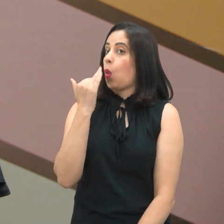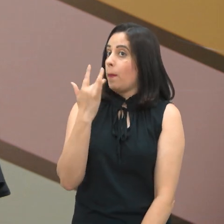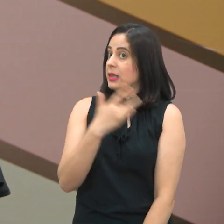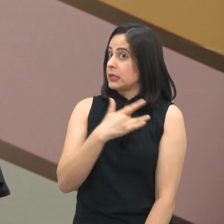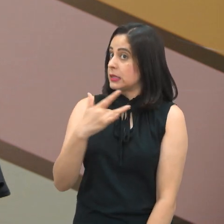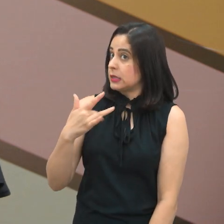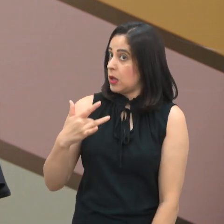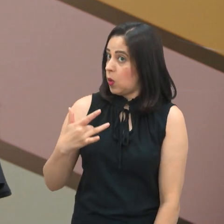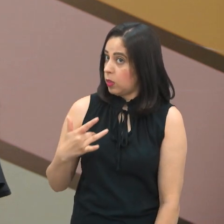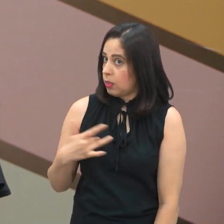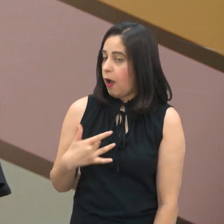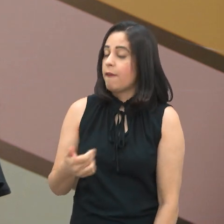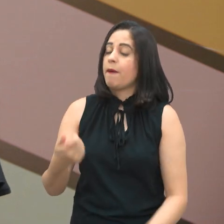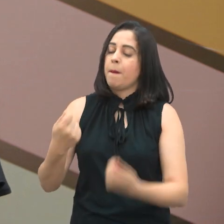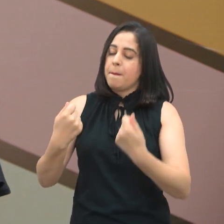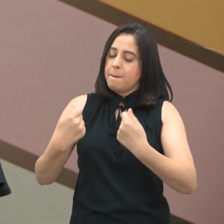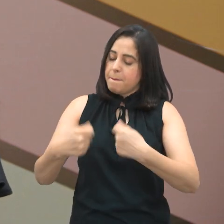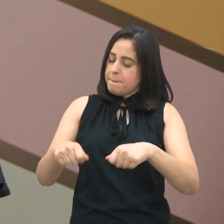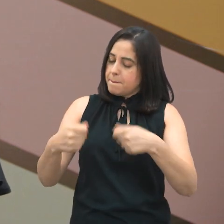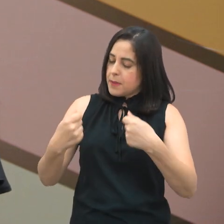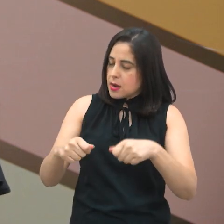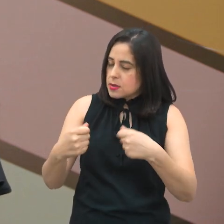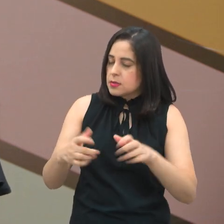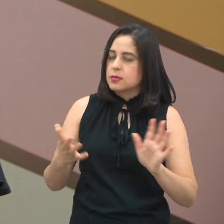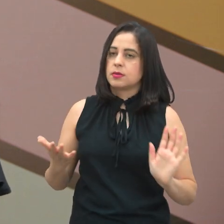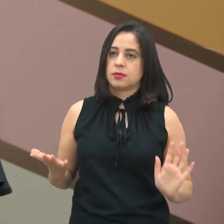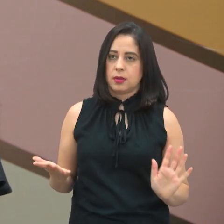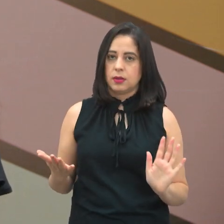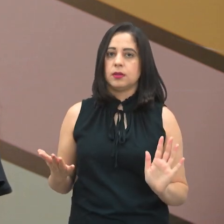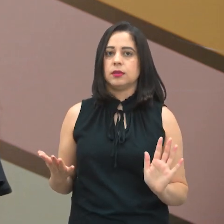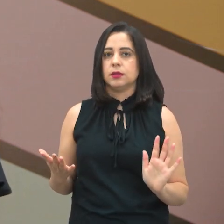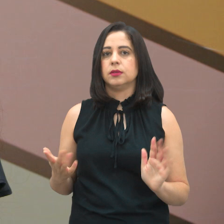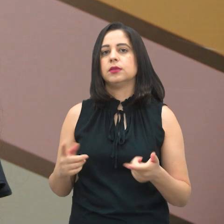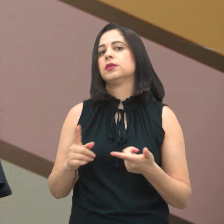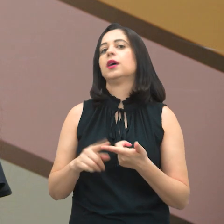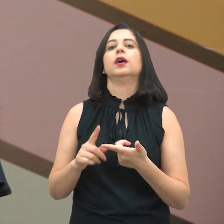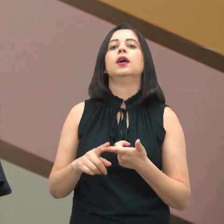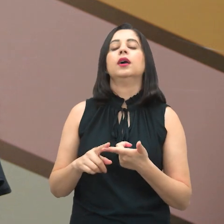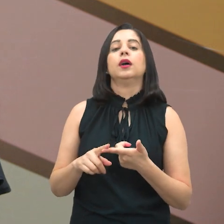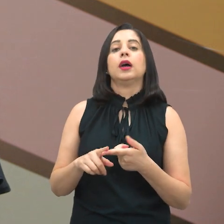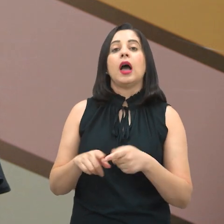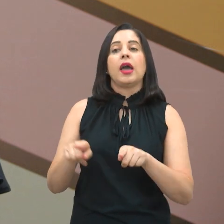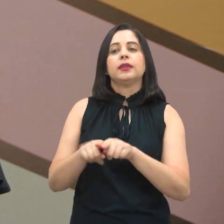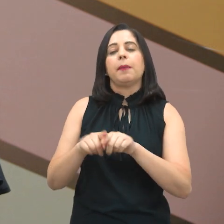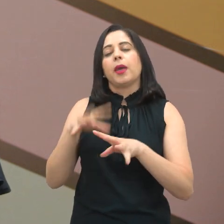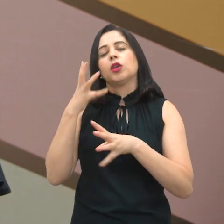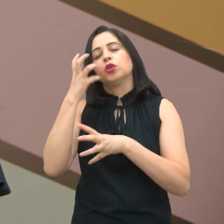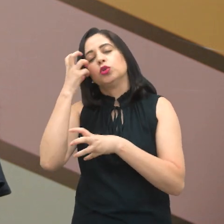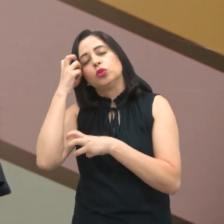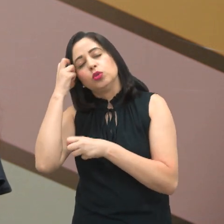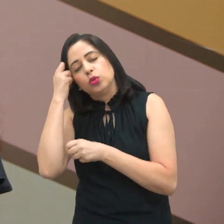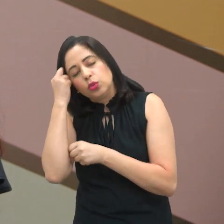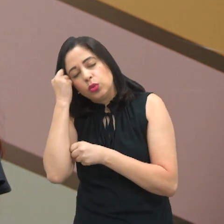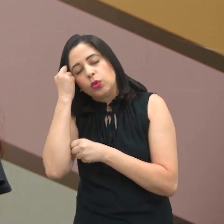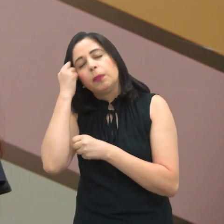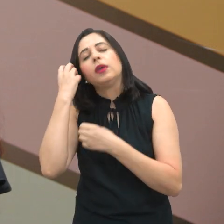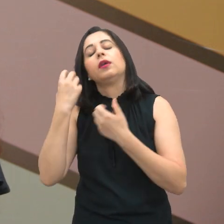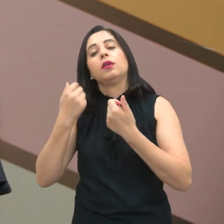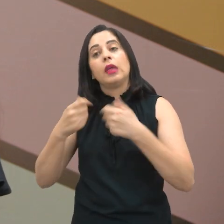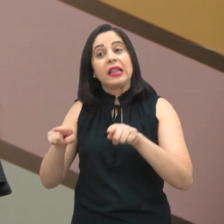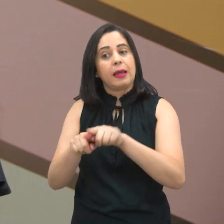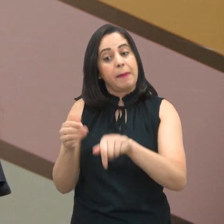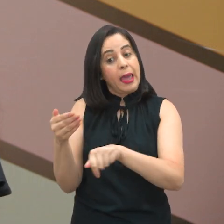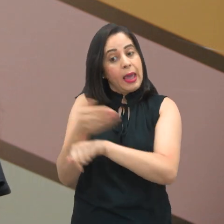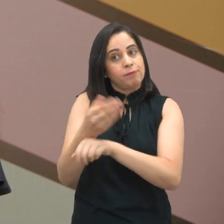do estilo de vida, se a pessoa precisar, para poder viver bem. Alimentação saudável, uma boa higiene do sono, a